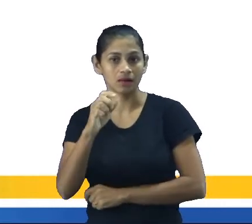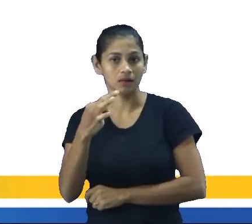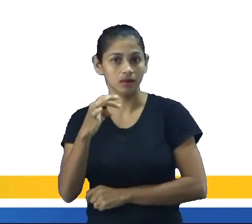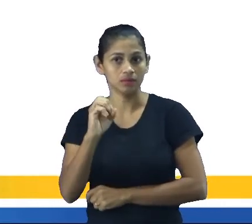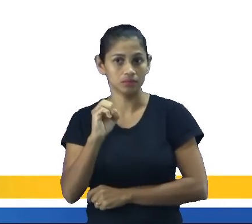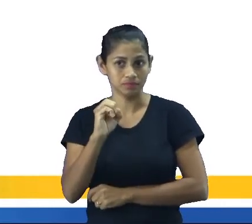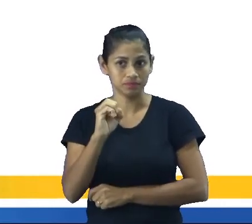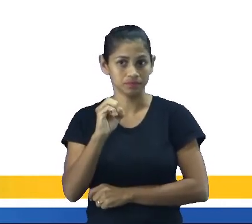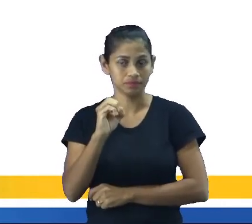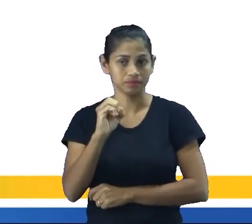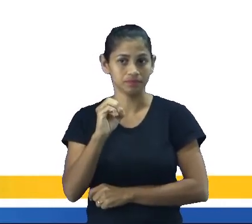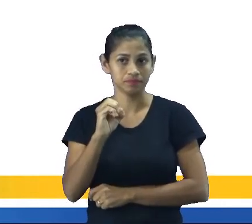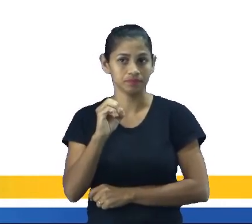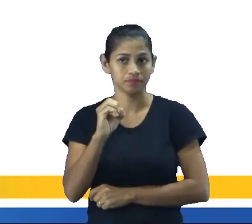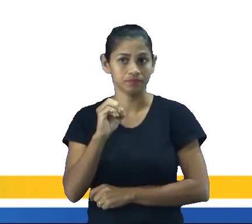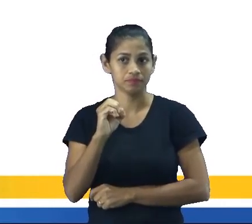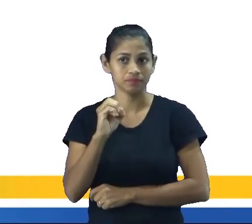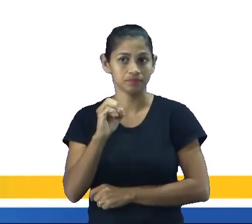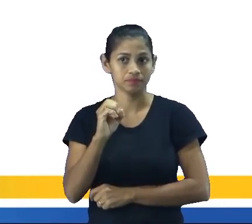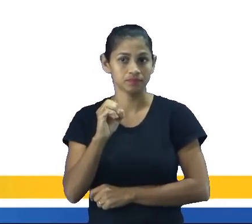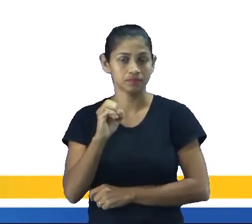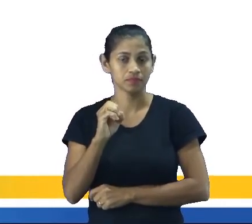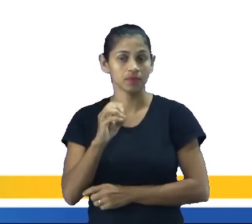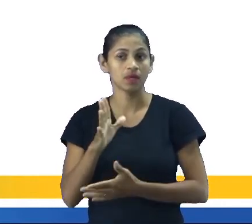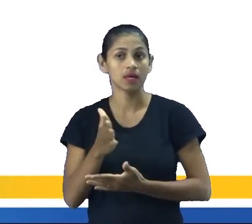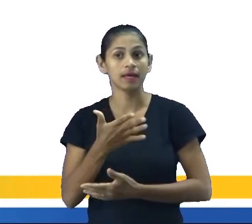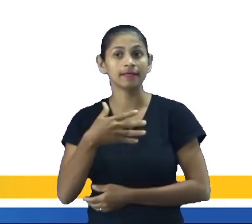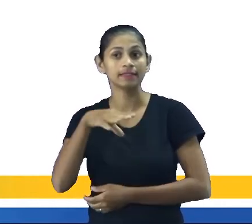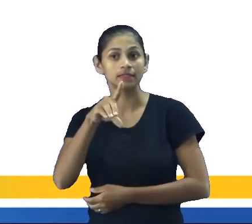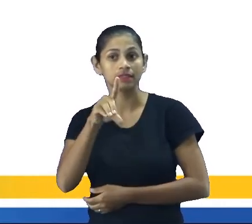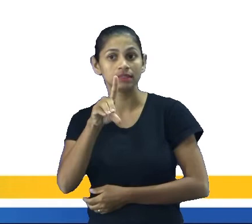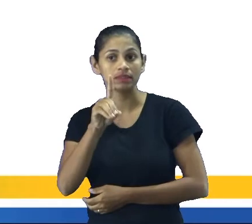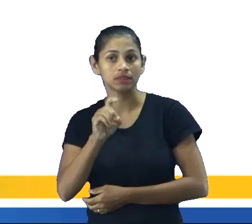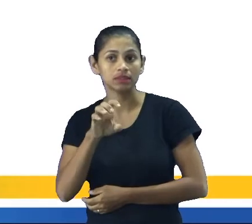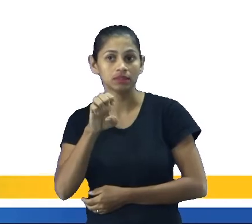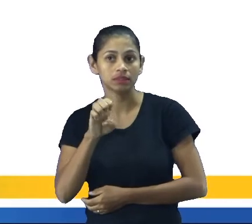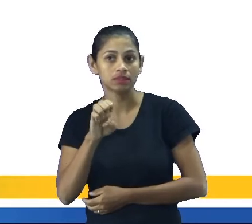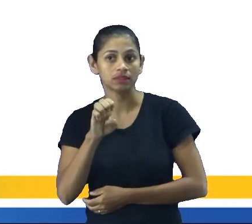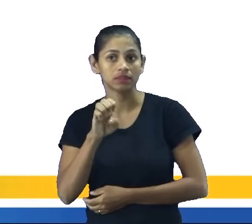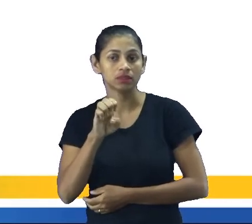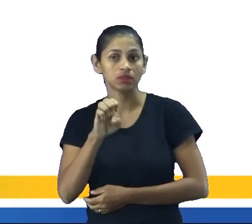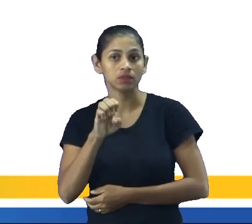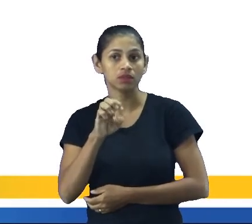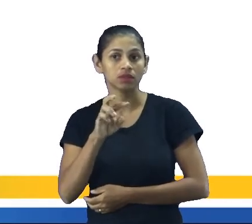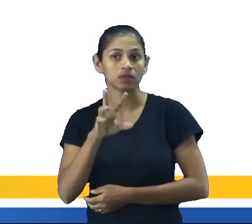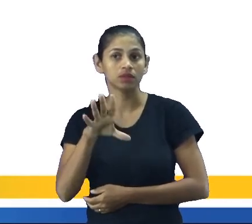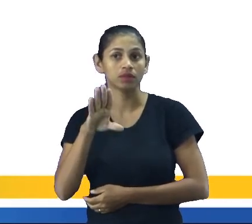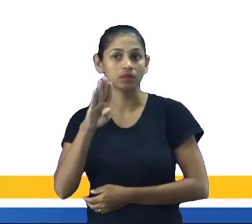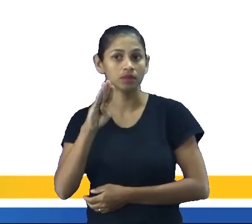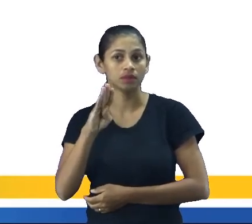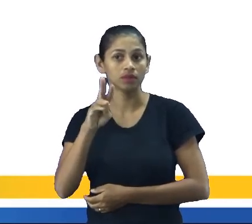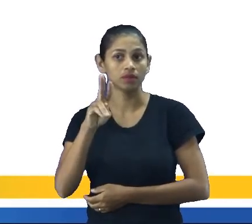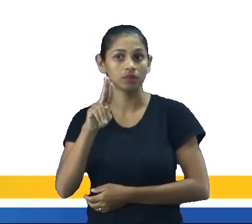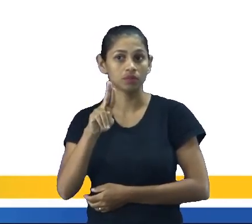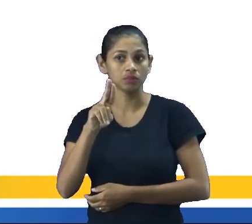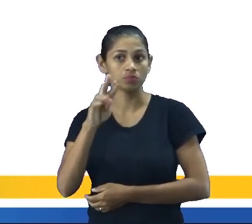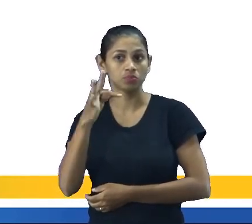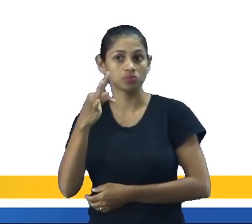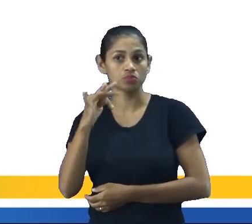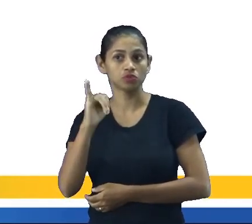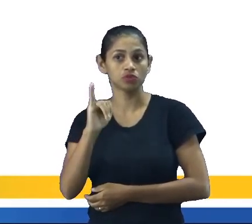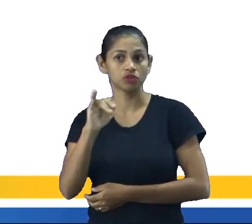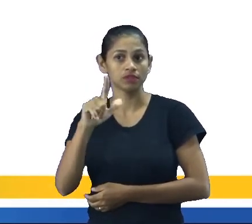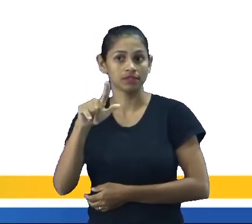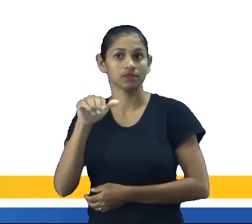então fica etanoato de, e o nome do radical. Então, no caso, o nome desse radical é a butila. Então, fica